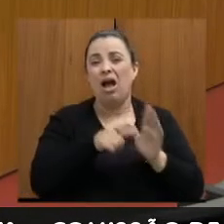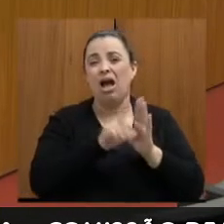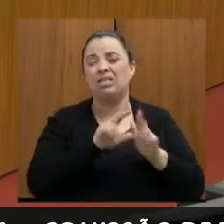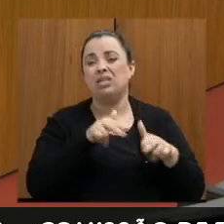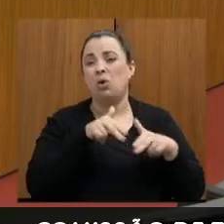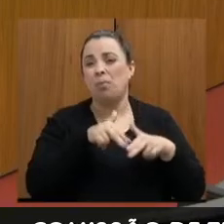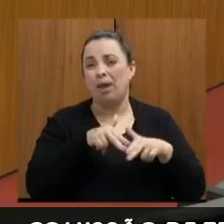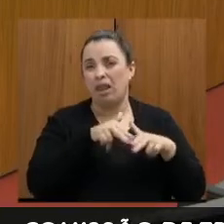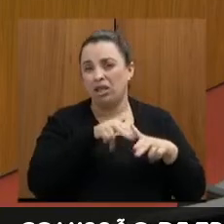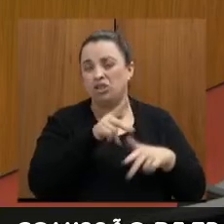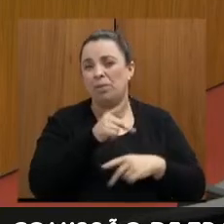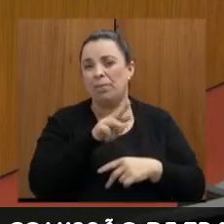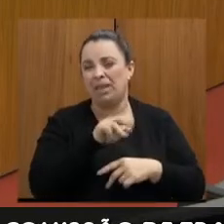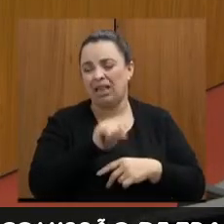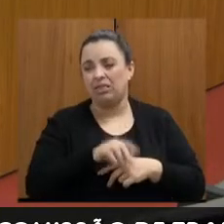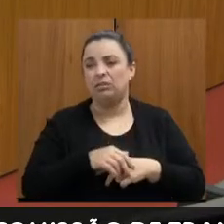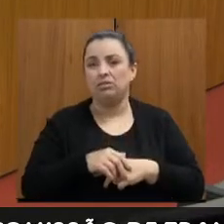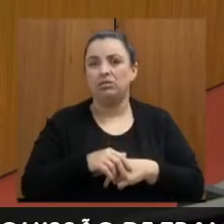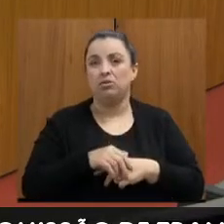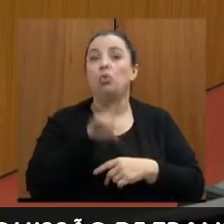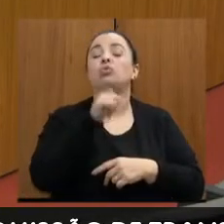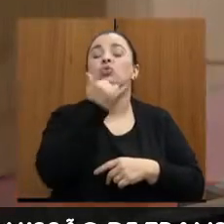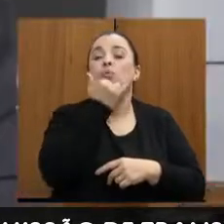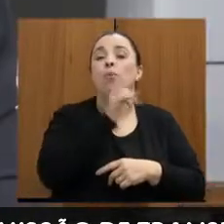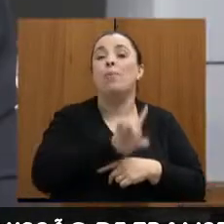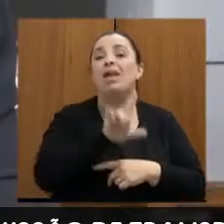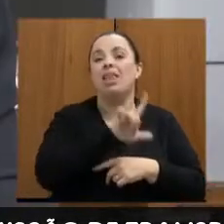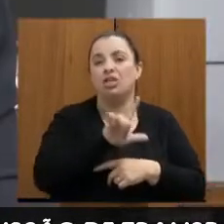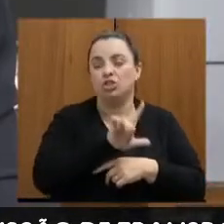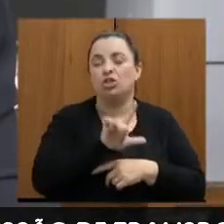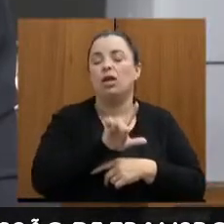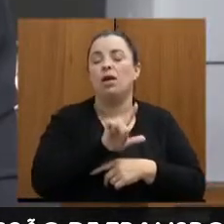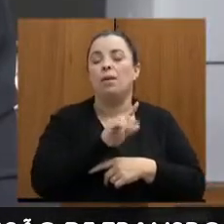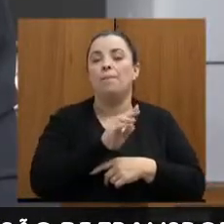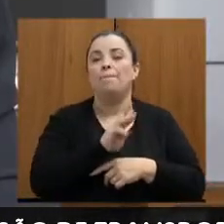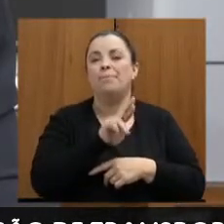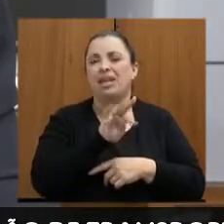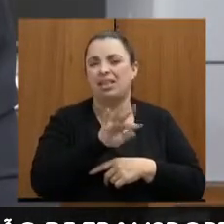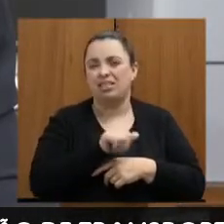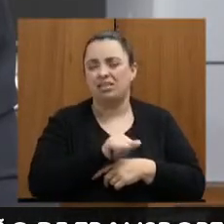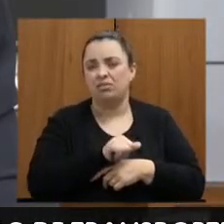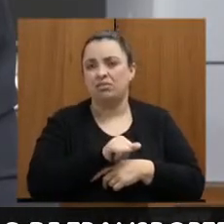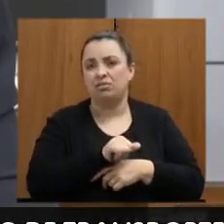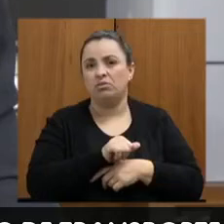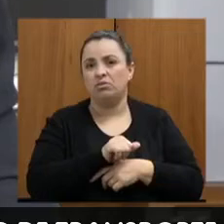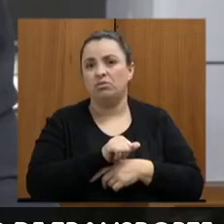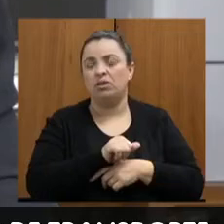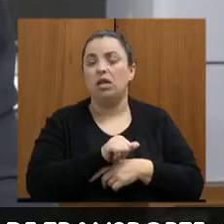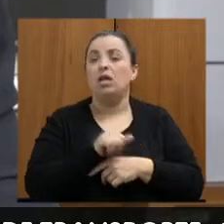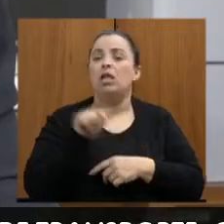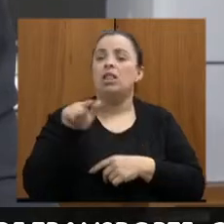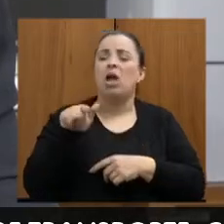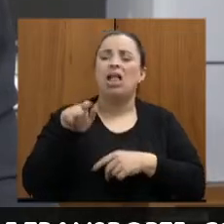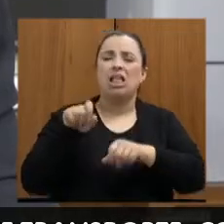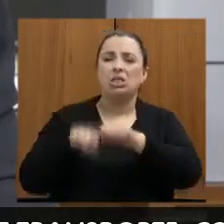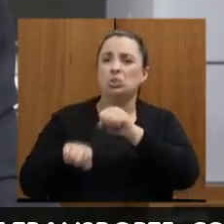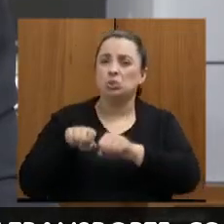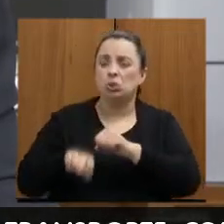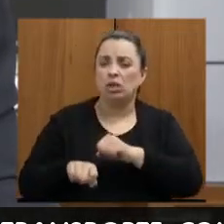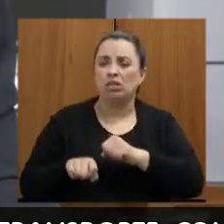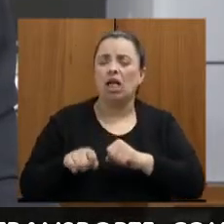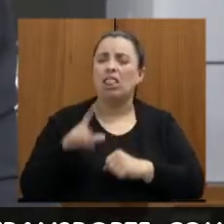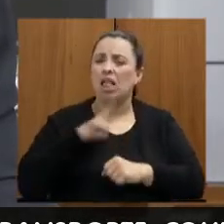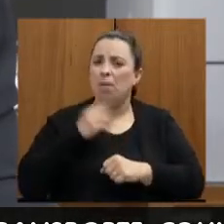Então eu não sei e é se existe a possibilidade de alguma intervenção